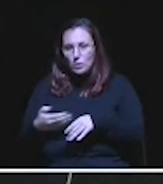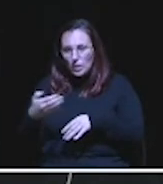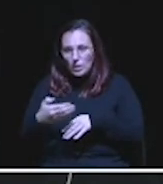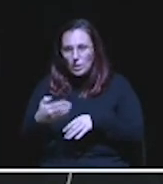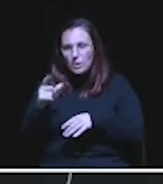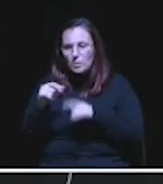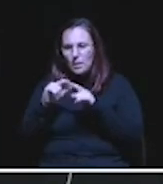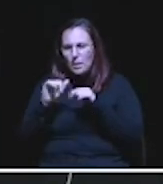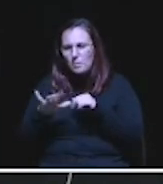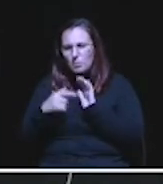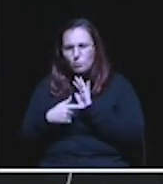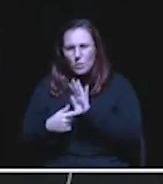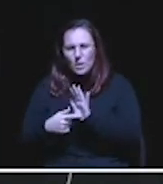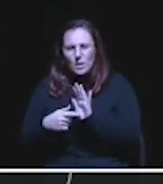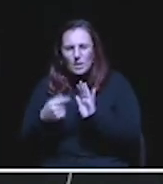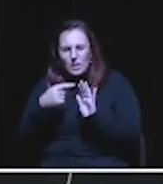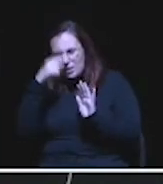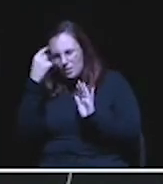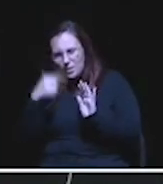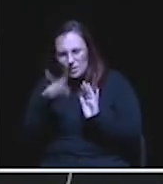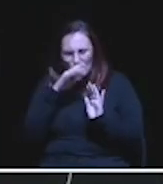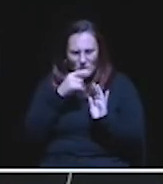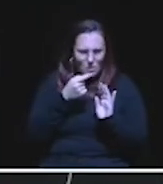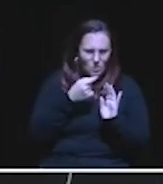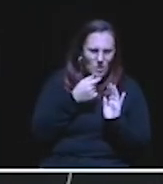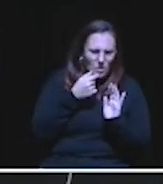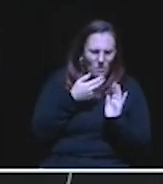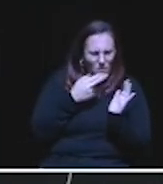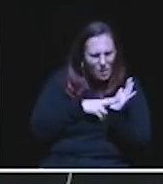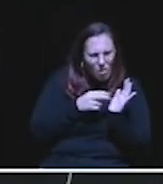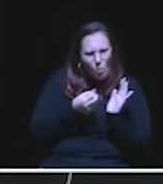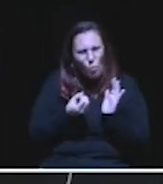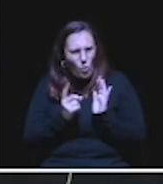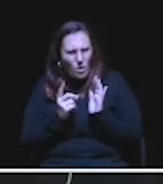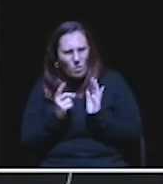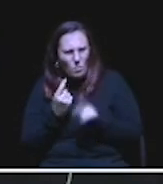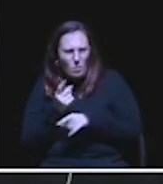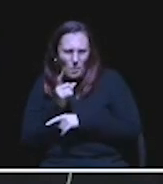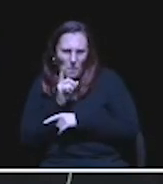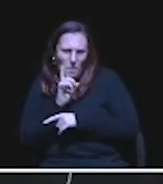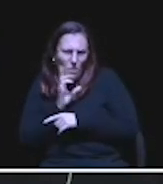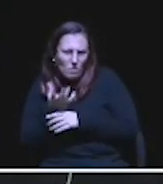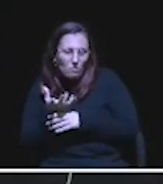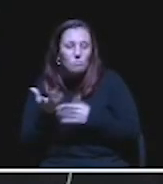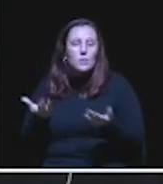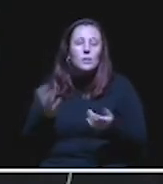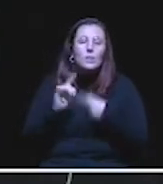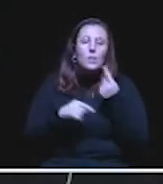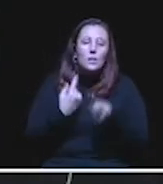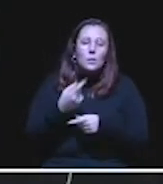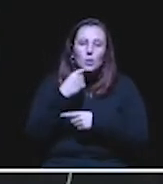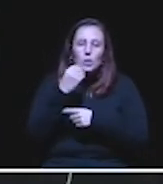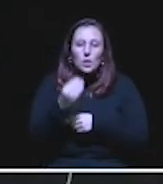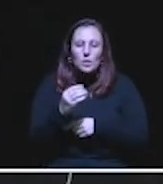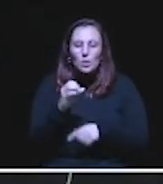segundo palco numa imagem que era difícil perceber se era verdadeira ou se era uma montagem satírica. Depois, a informação de que a estátua de